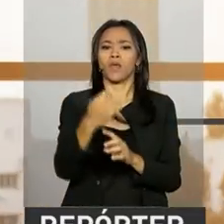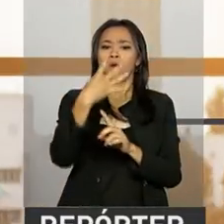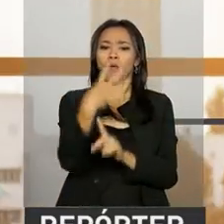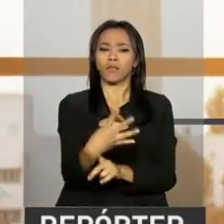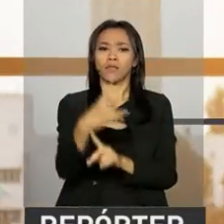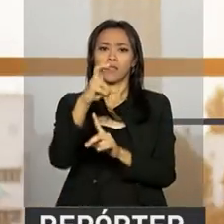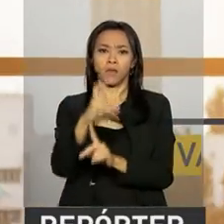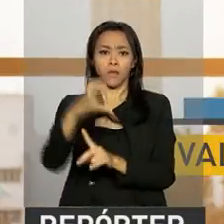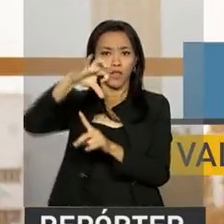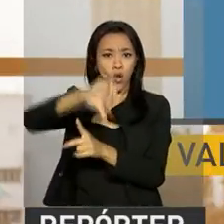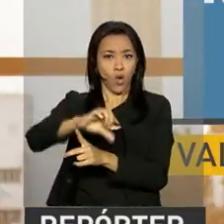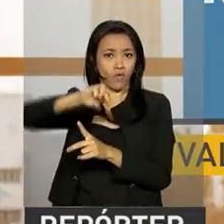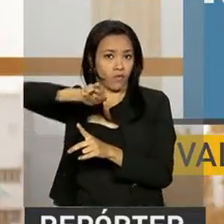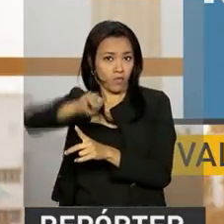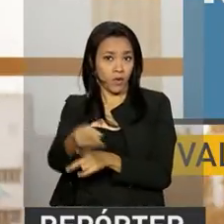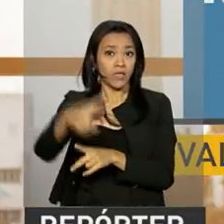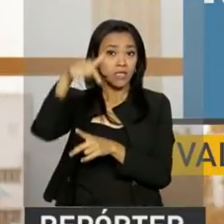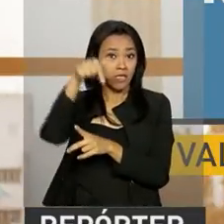R$